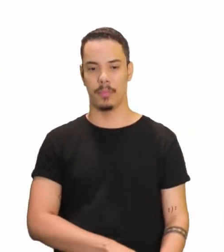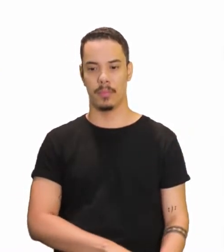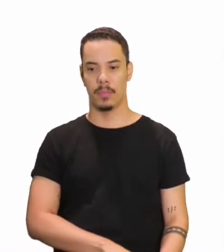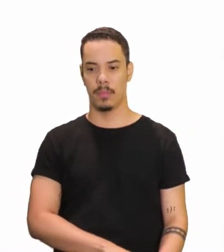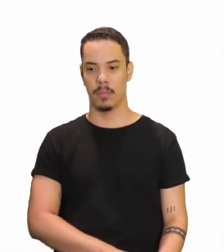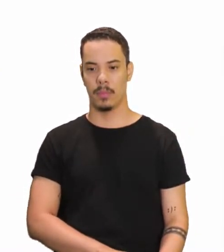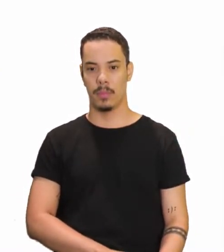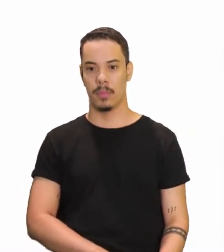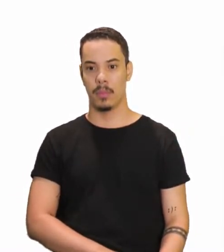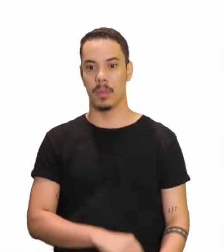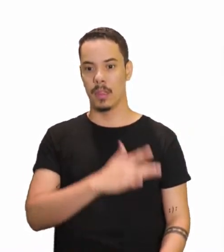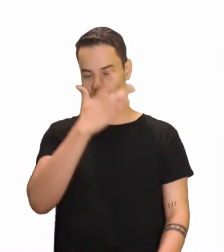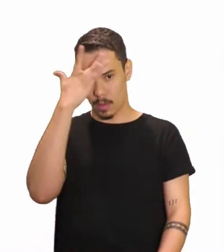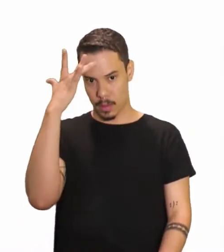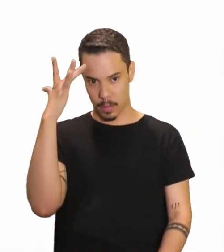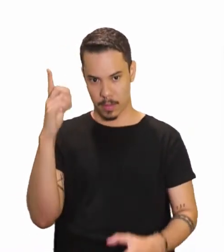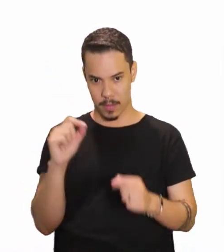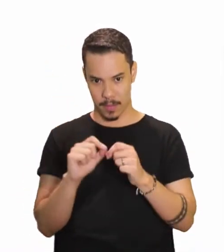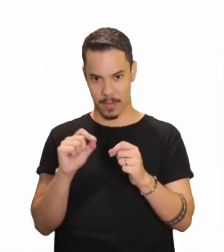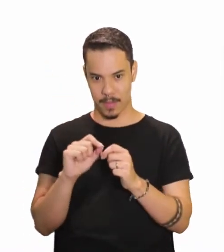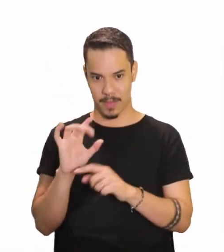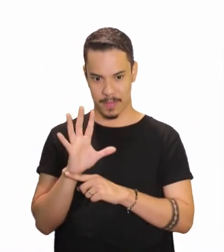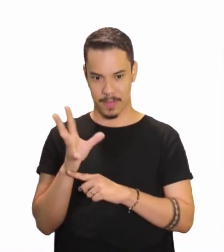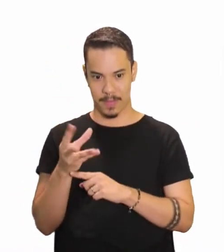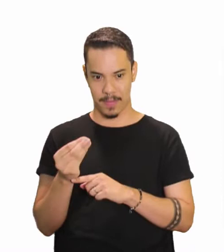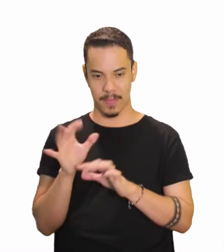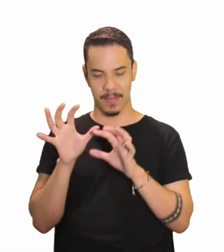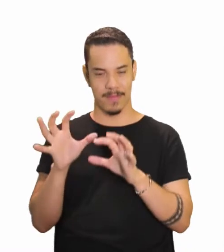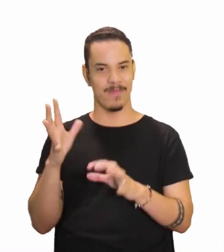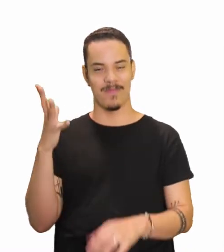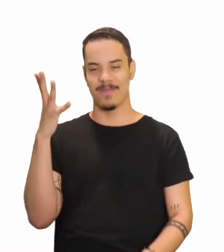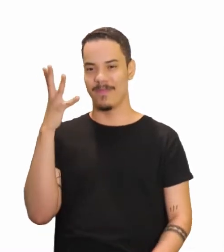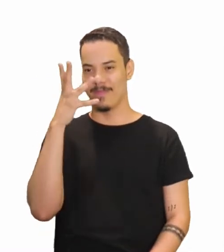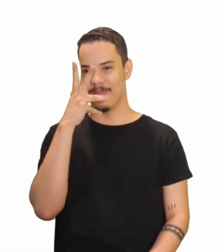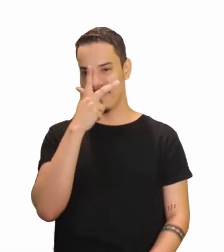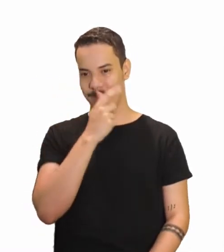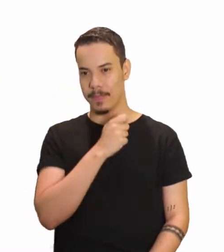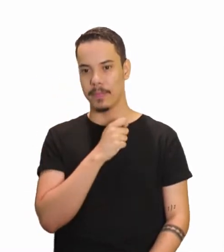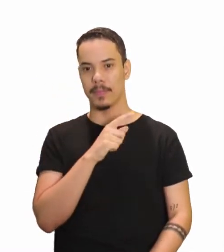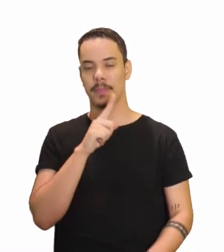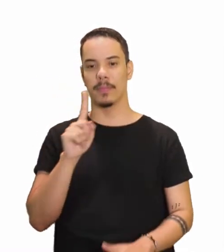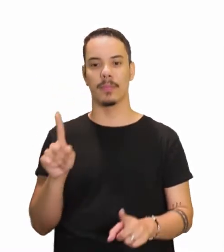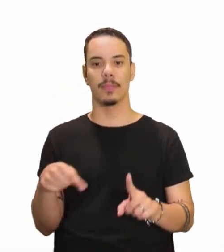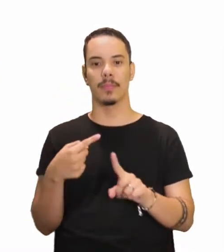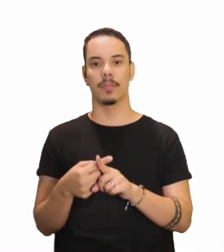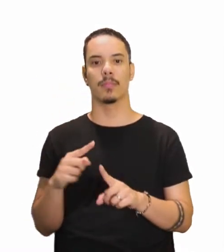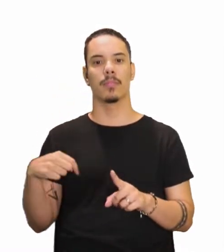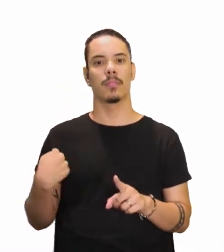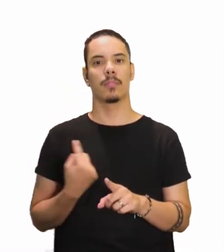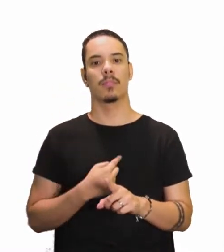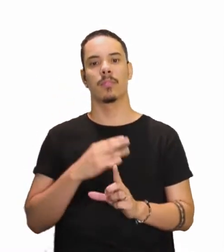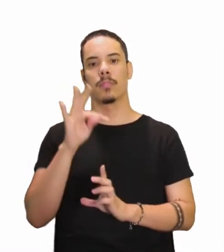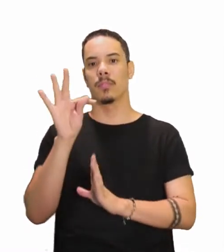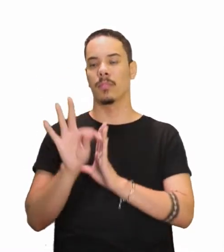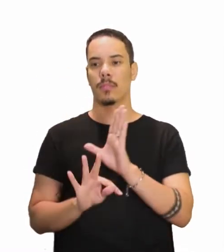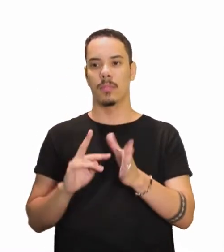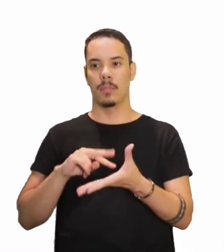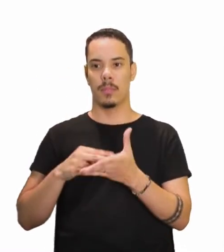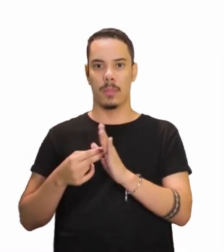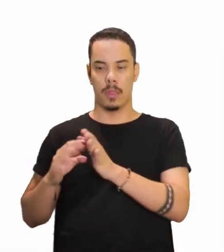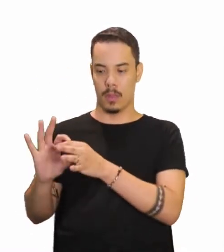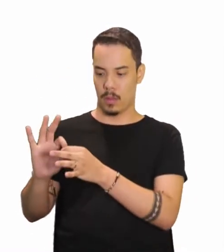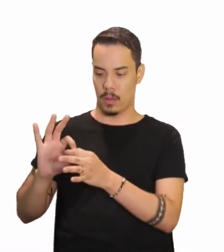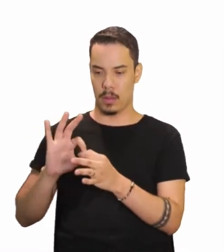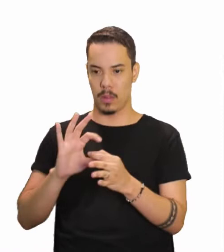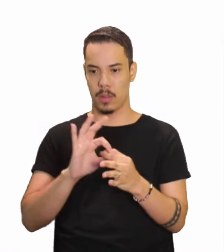o chapéu para quem construiu essa arte, tá certo? Bom, e o nosso texto imagético é para contextualizar o início da nossa